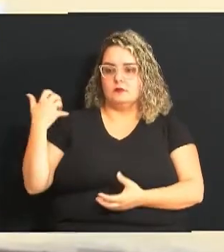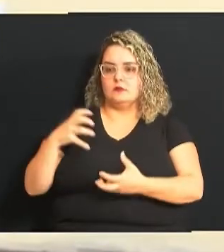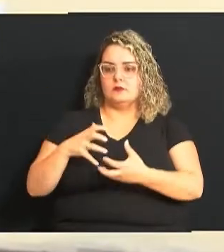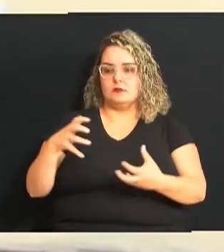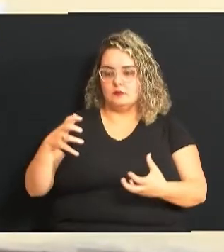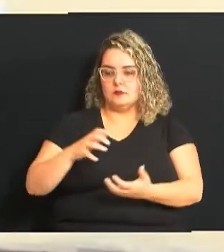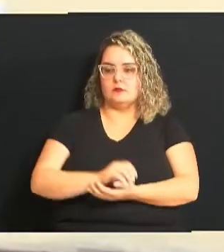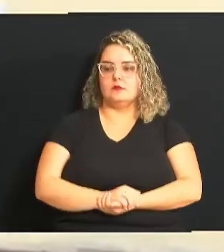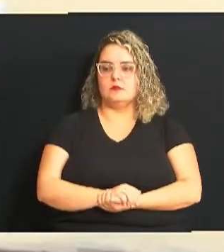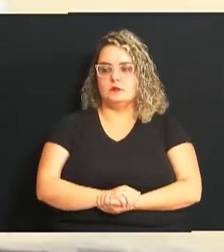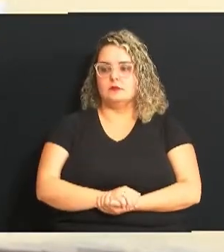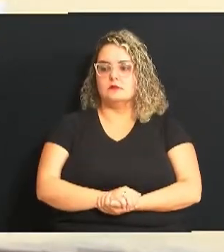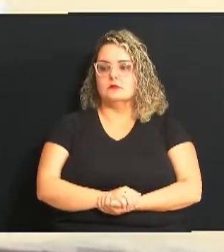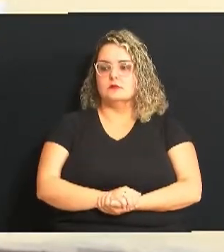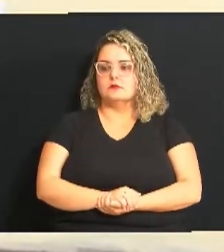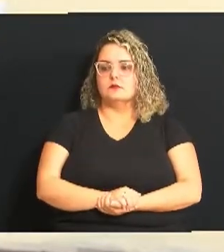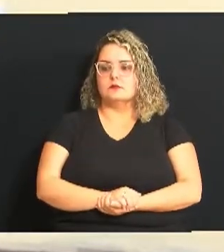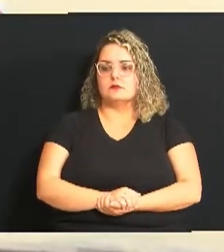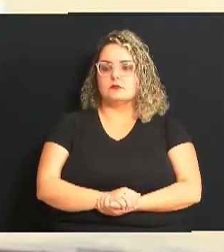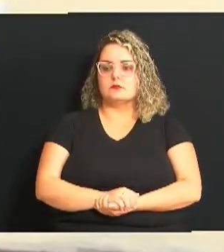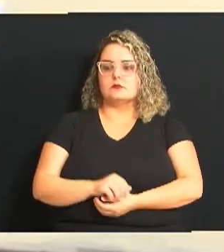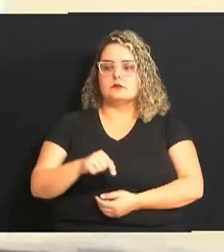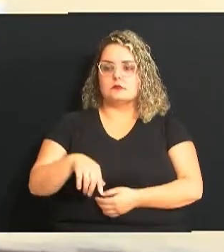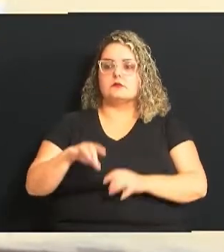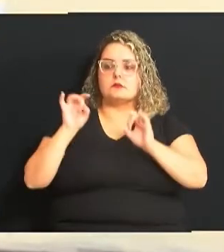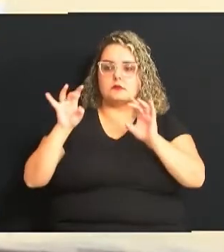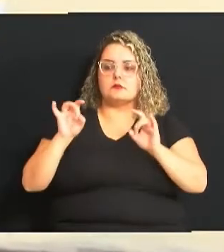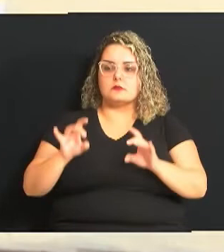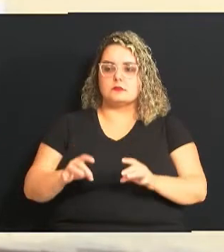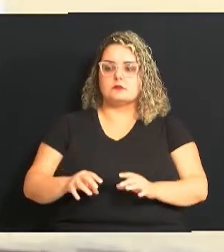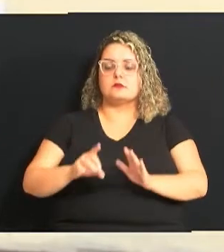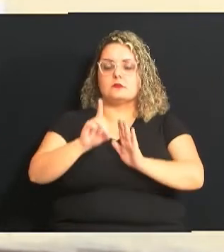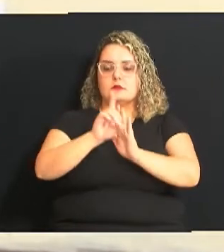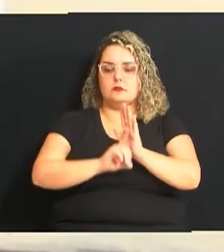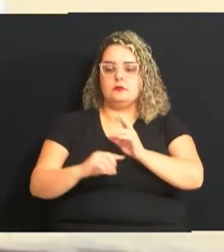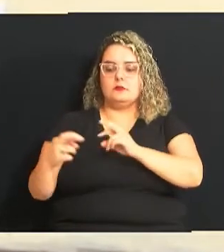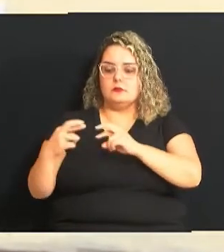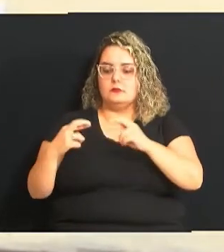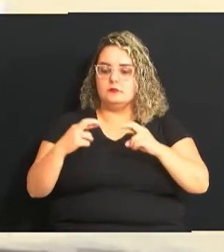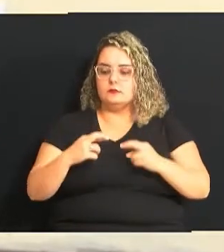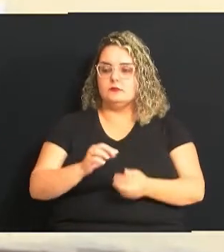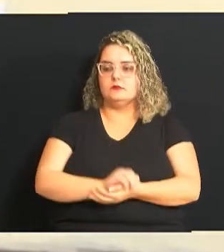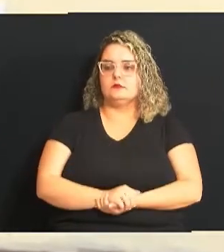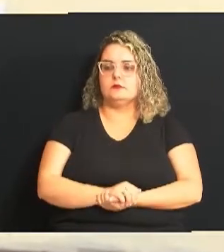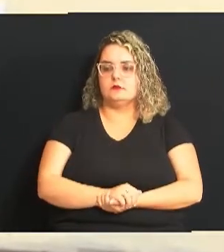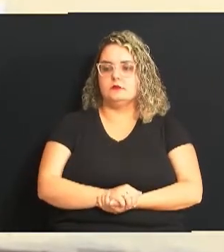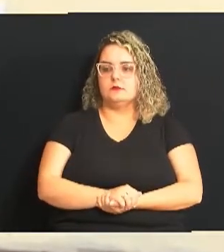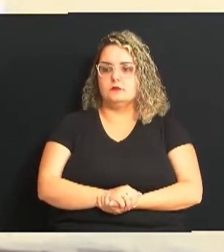Aqui, especificamente, o direito que a gente verifica é que todo